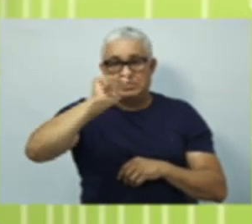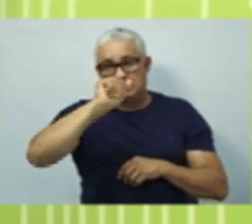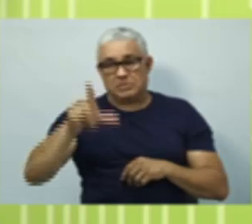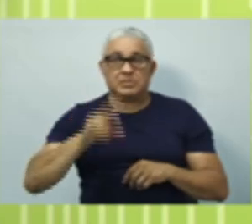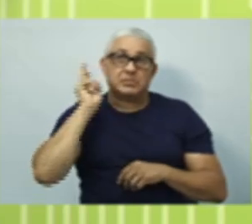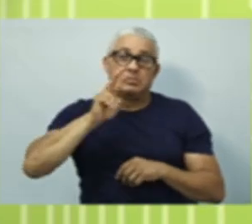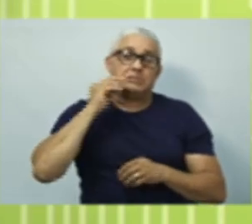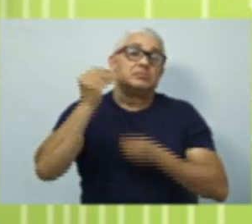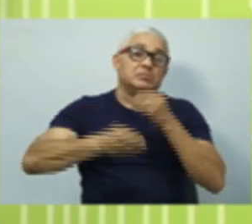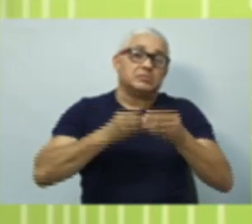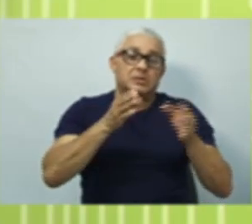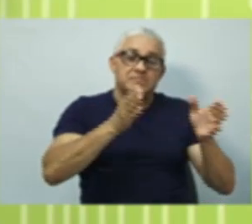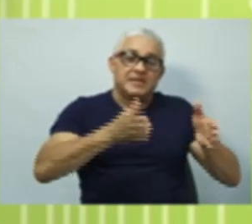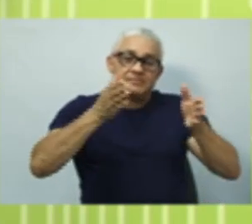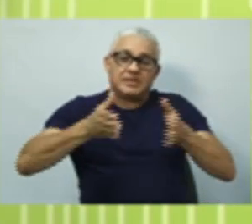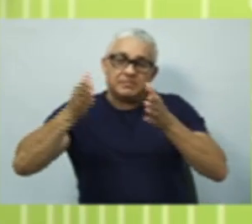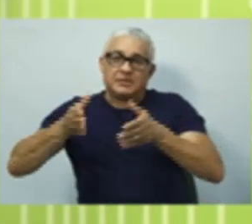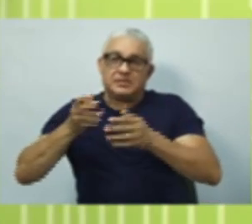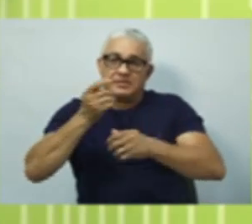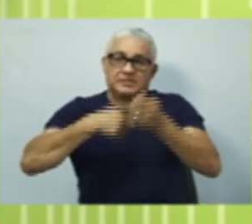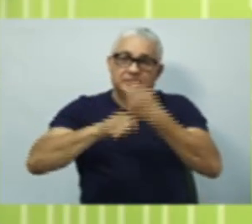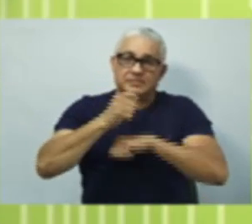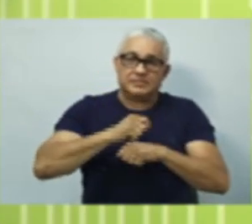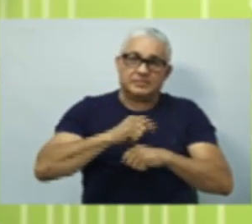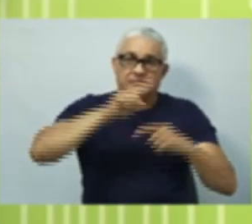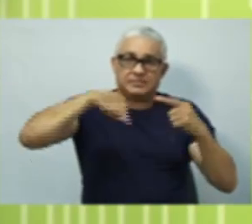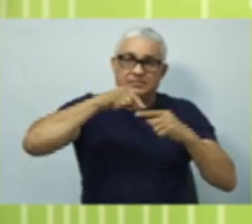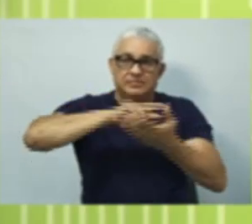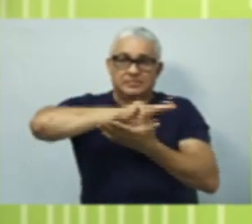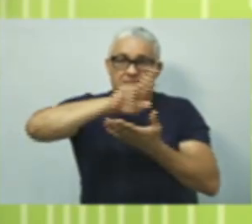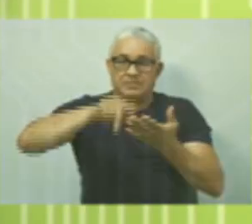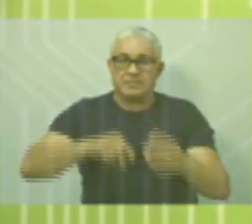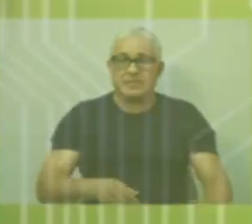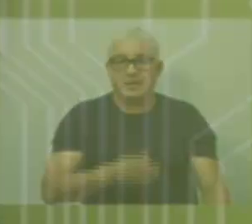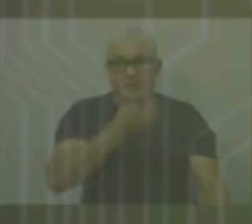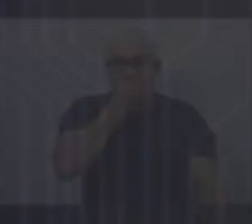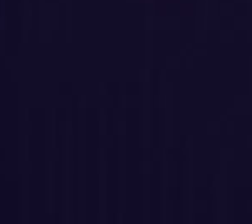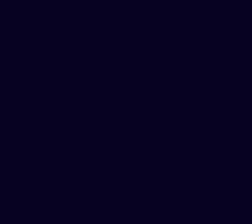aí como é o ciclo da administração por objetivos.